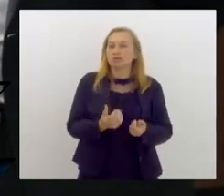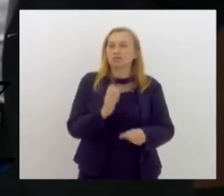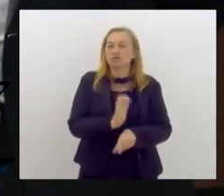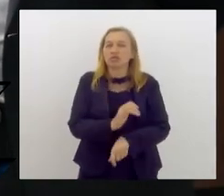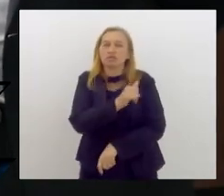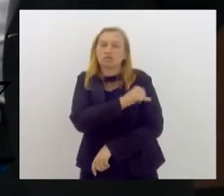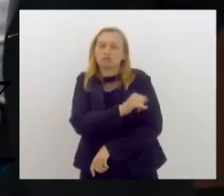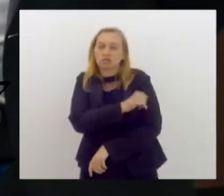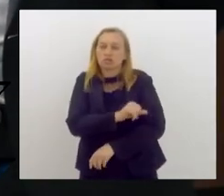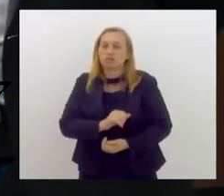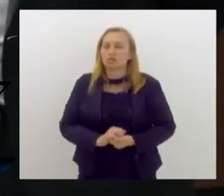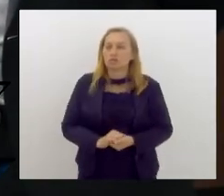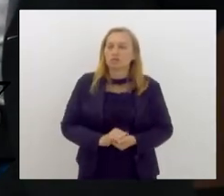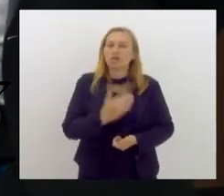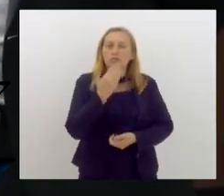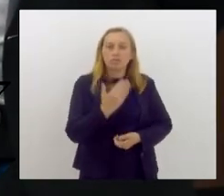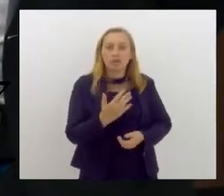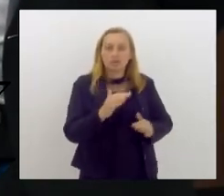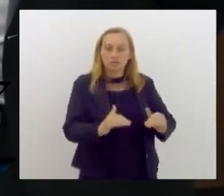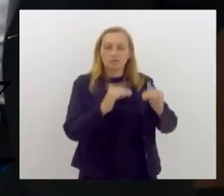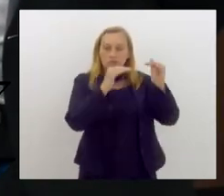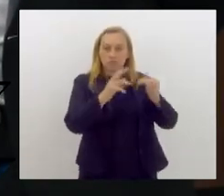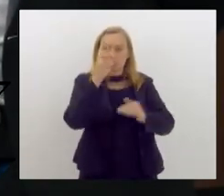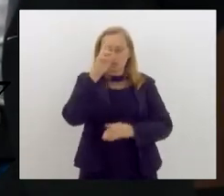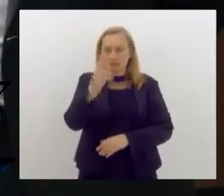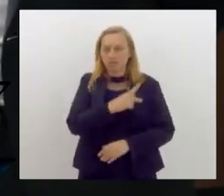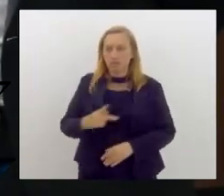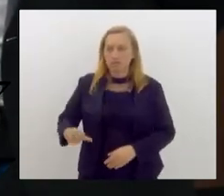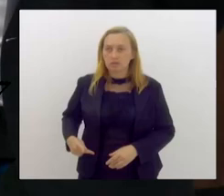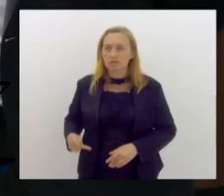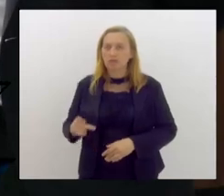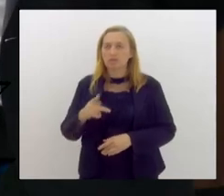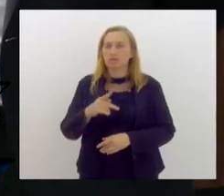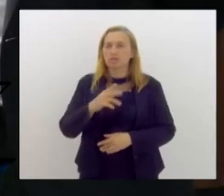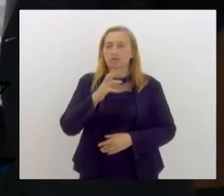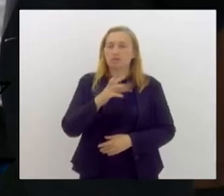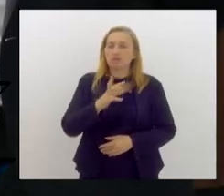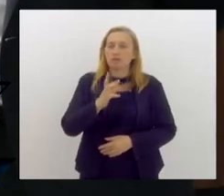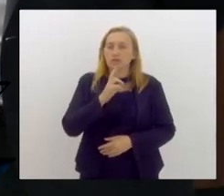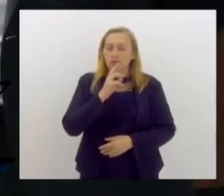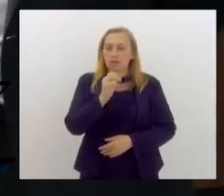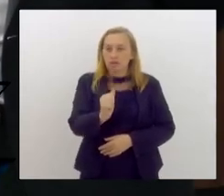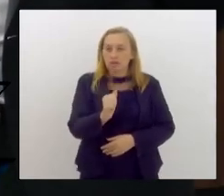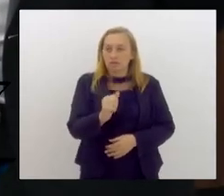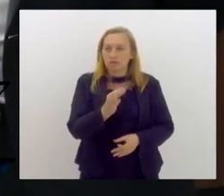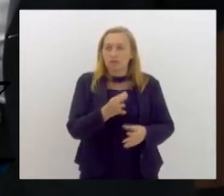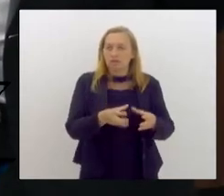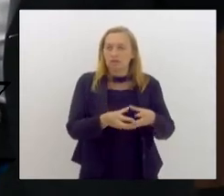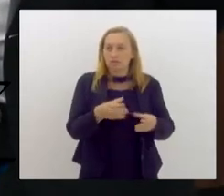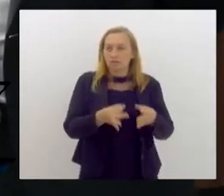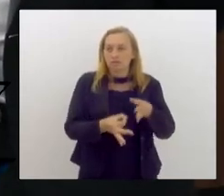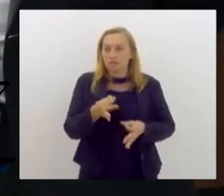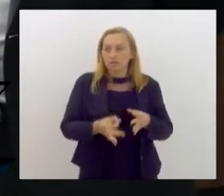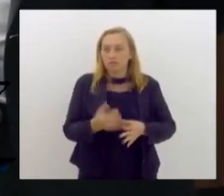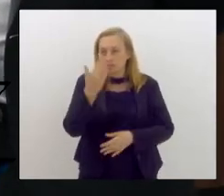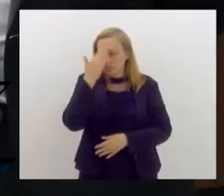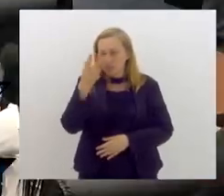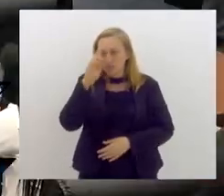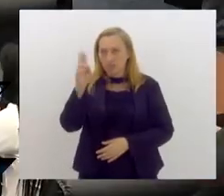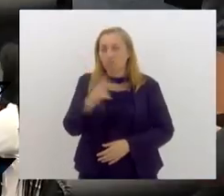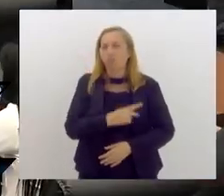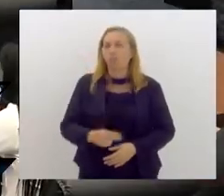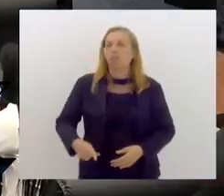rápido possível, e peço a vossa excelência Rodrigo Amorim e o meu amigo Serginho, que pediu para retirar o projeto. Obrigado, senhor